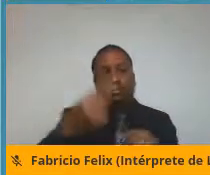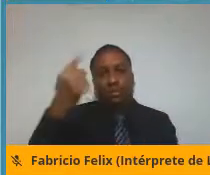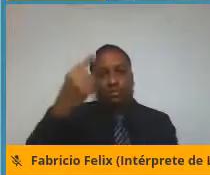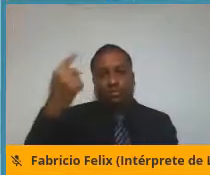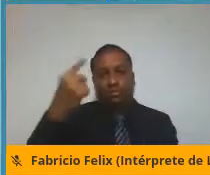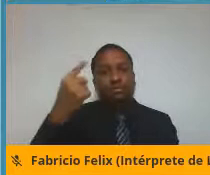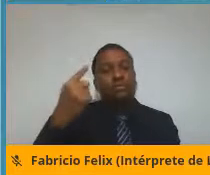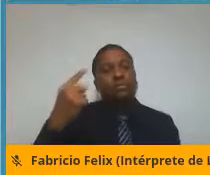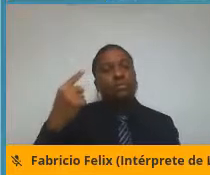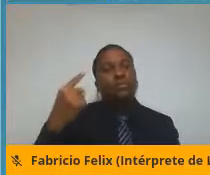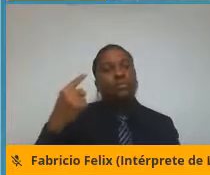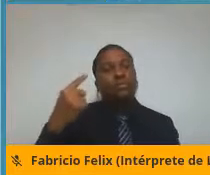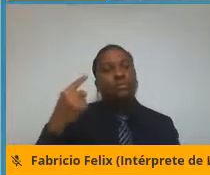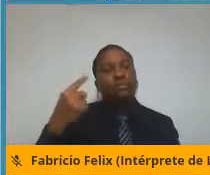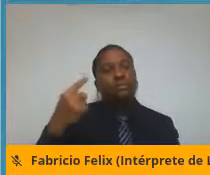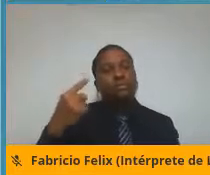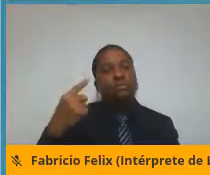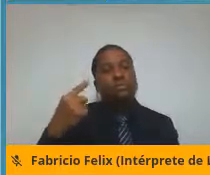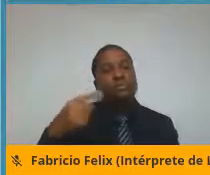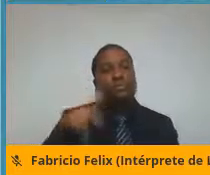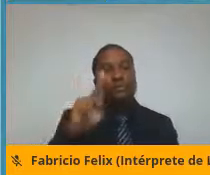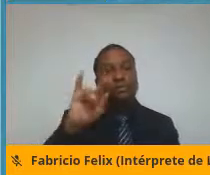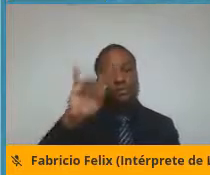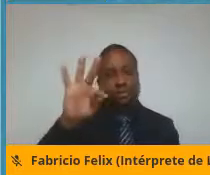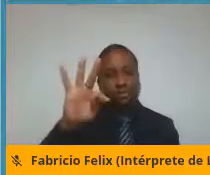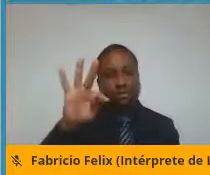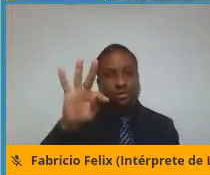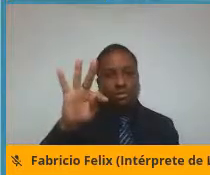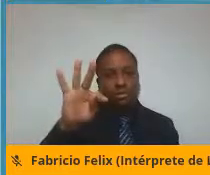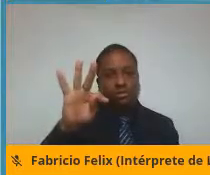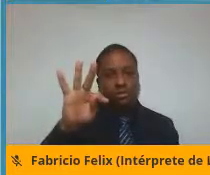do St. Hops, do kit.